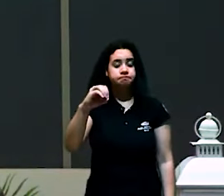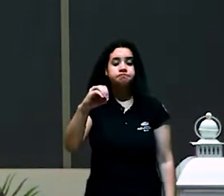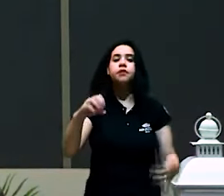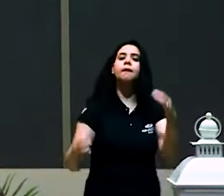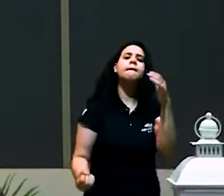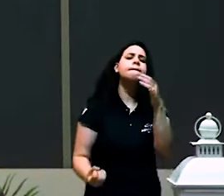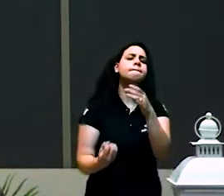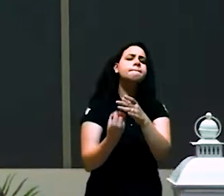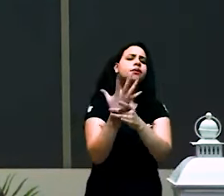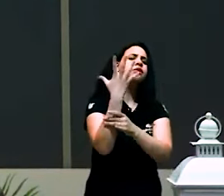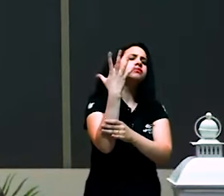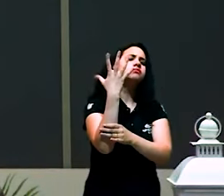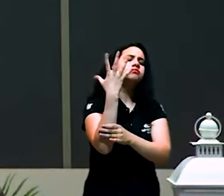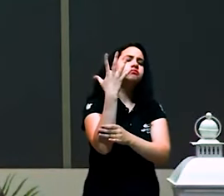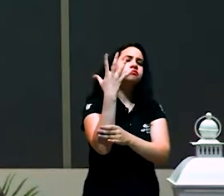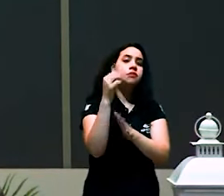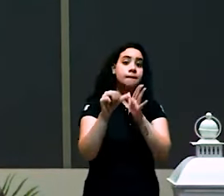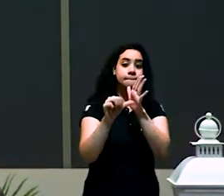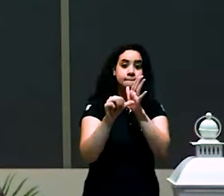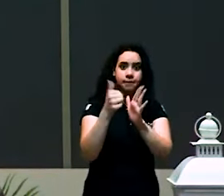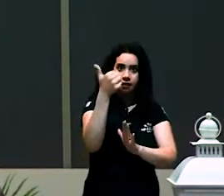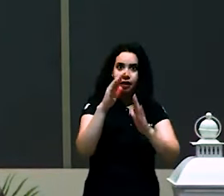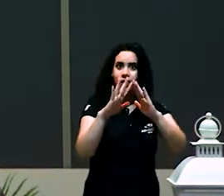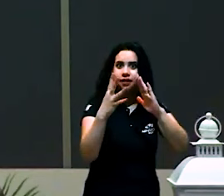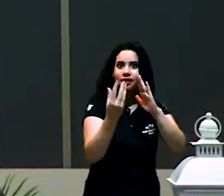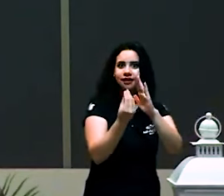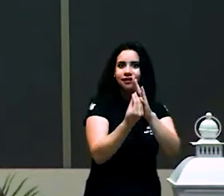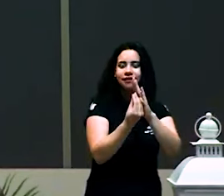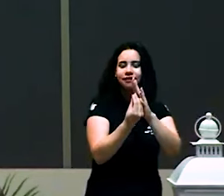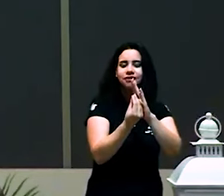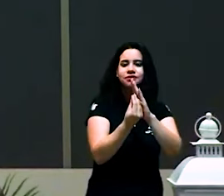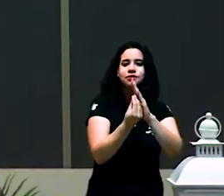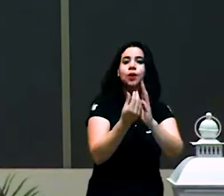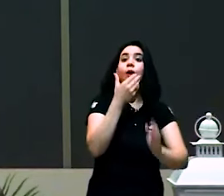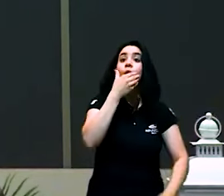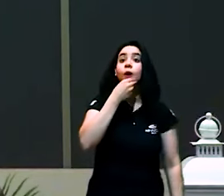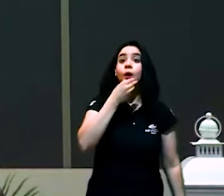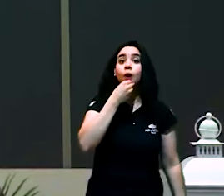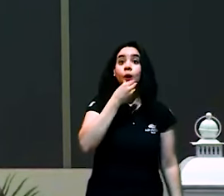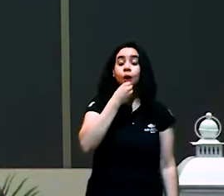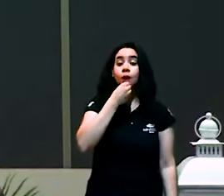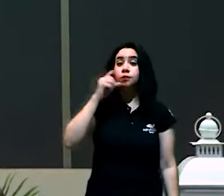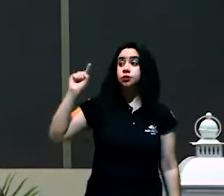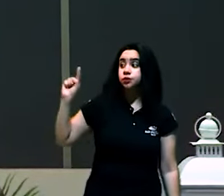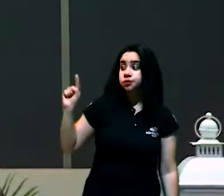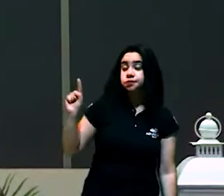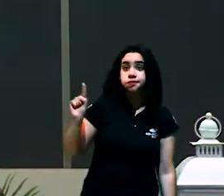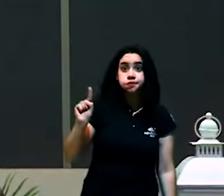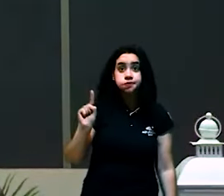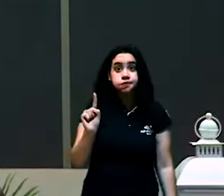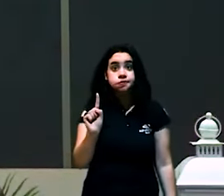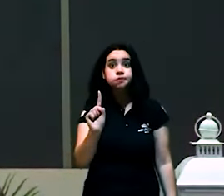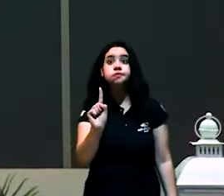vez a igreja vindo missionário com fogo no Chile. E Chile é o